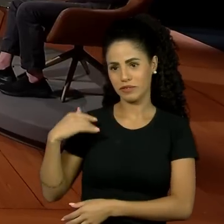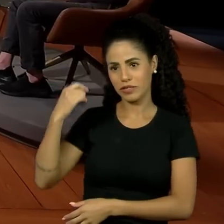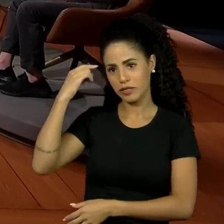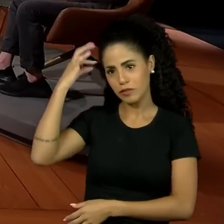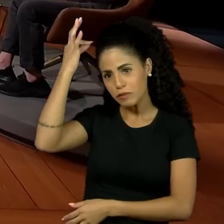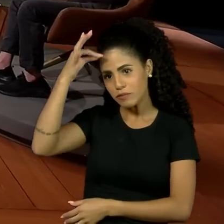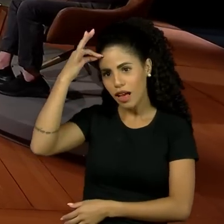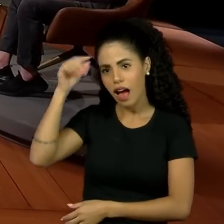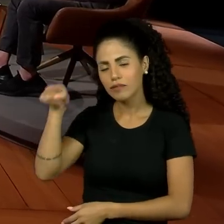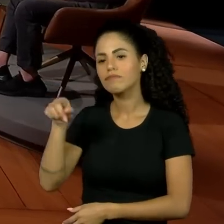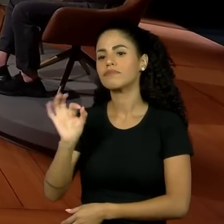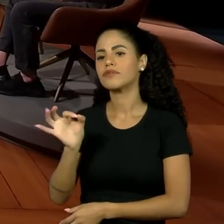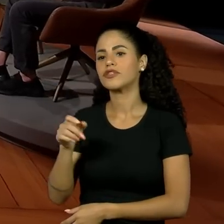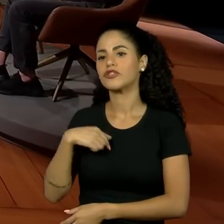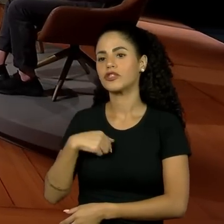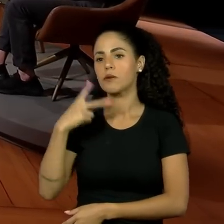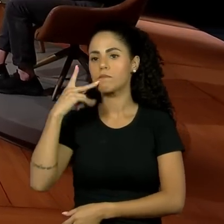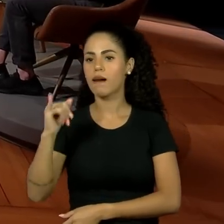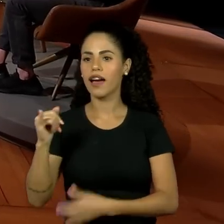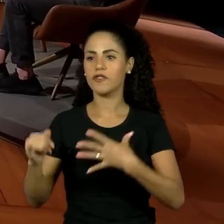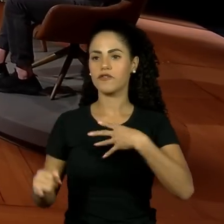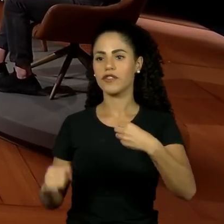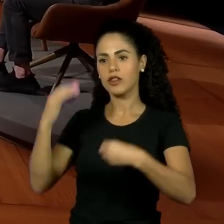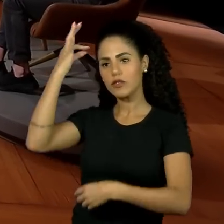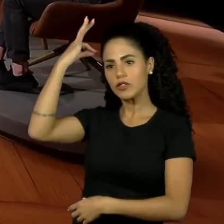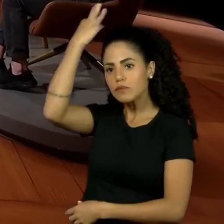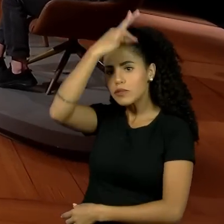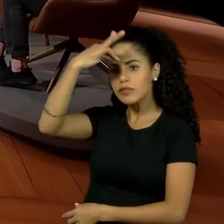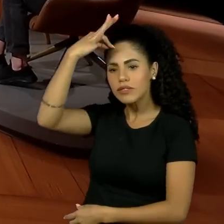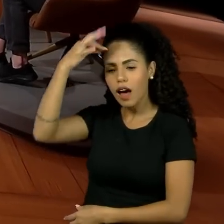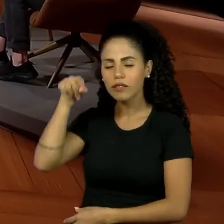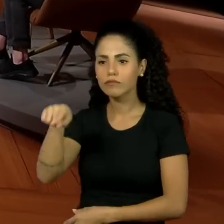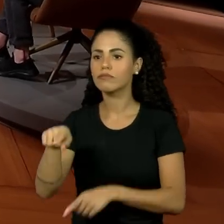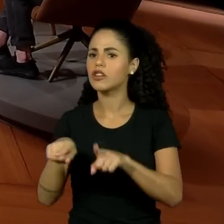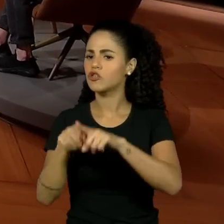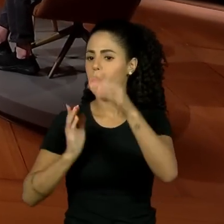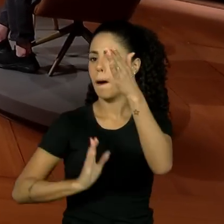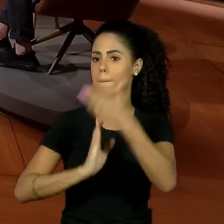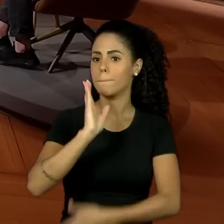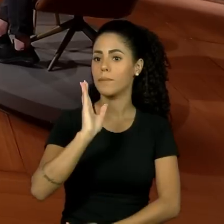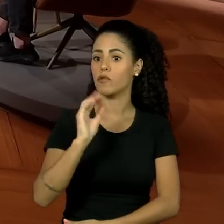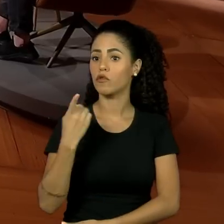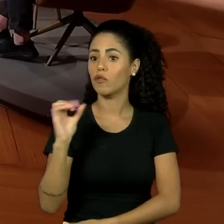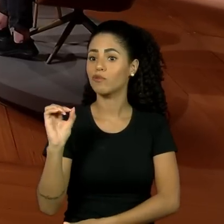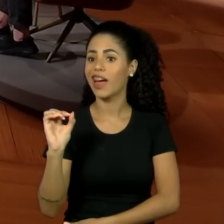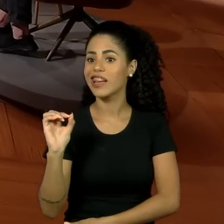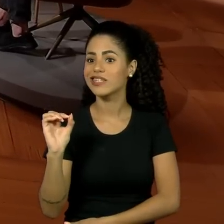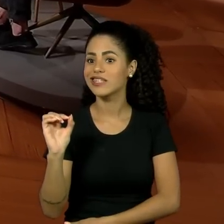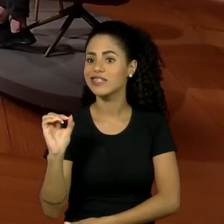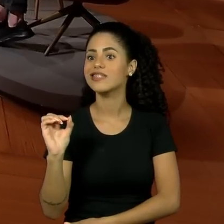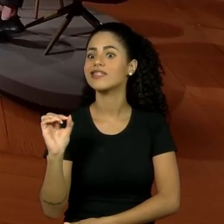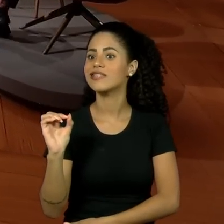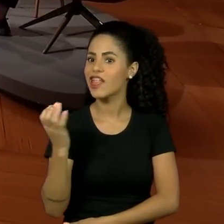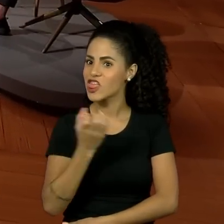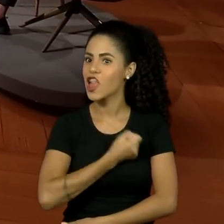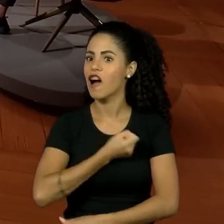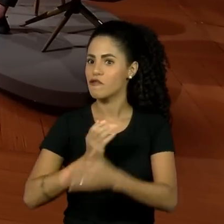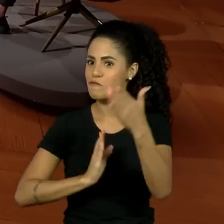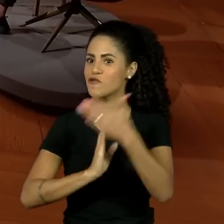Santo, se não me engano. Enfim, apresentamos, passamos com 10 nessa matéria de Direito